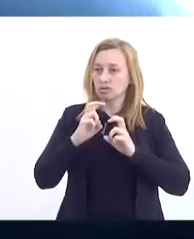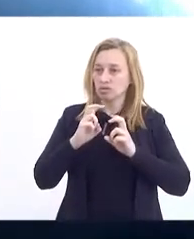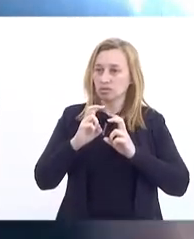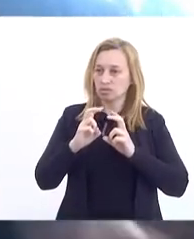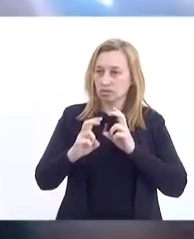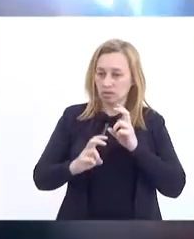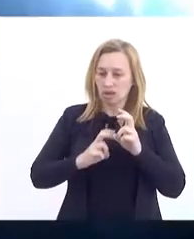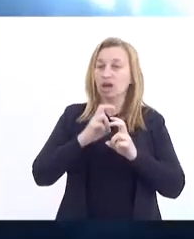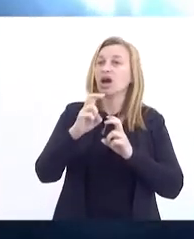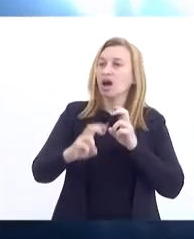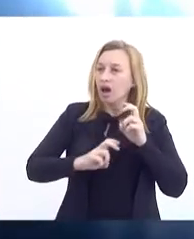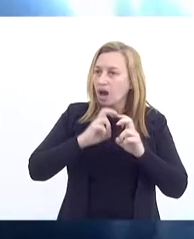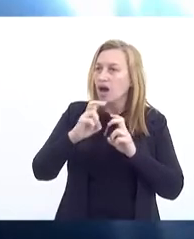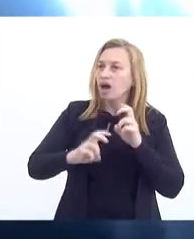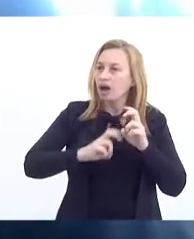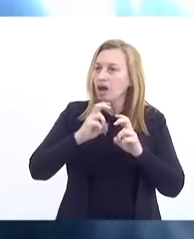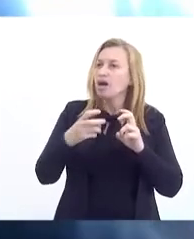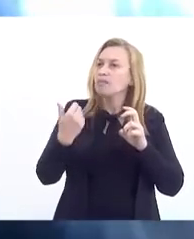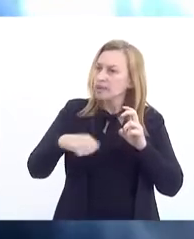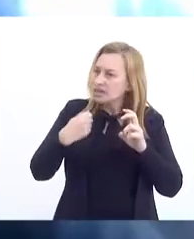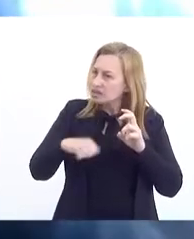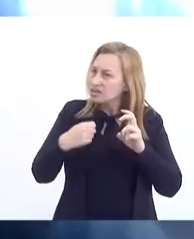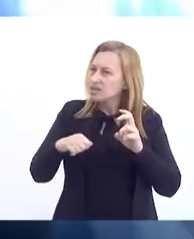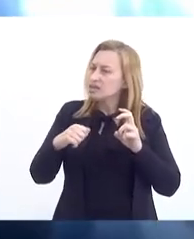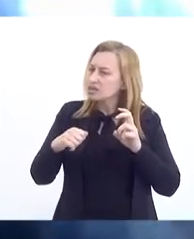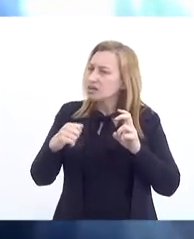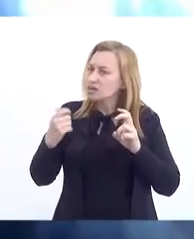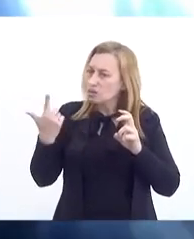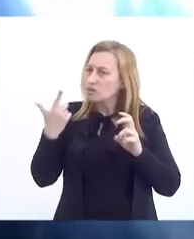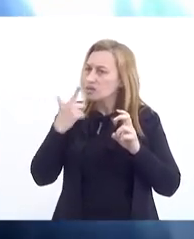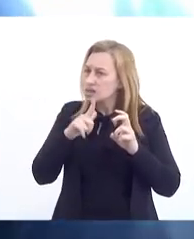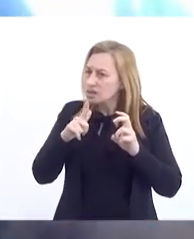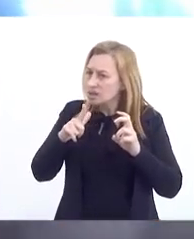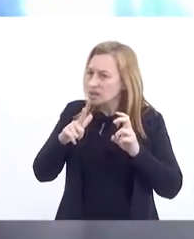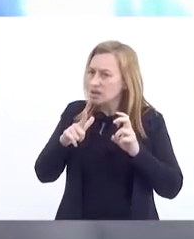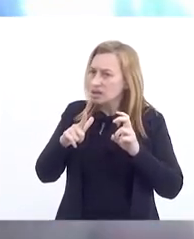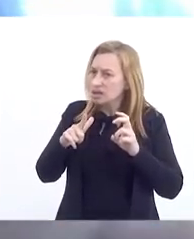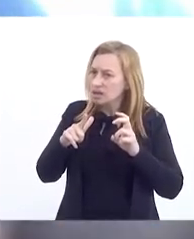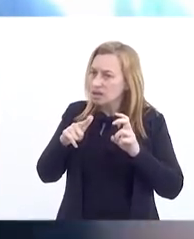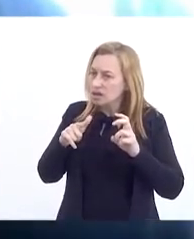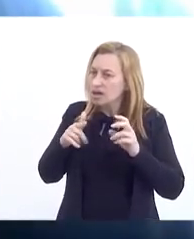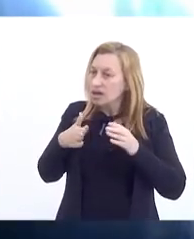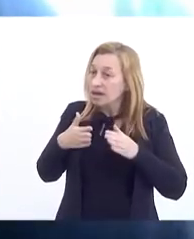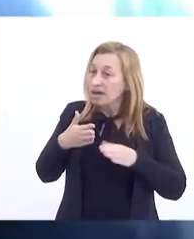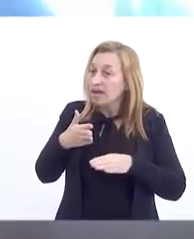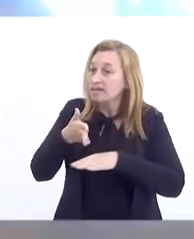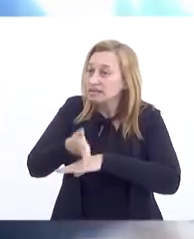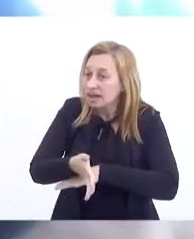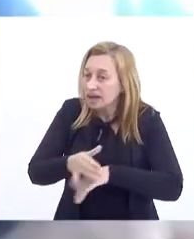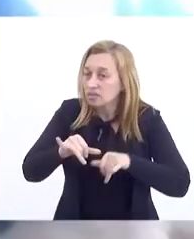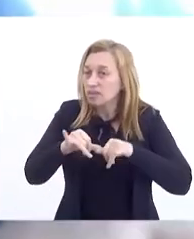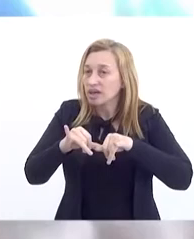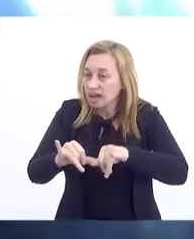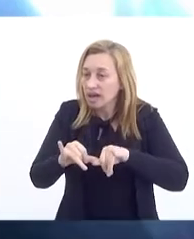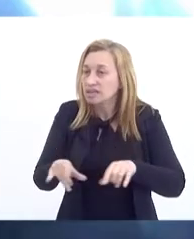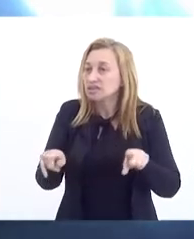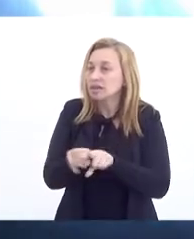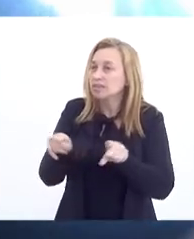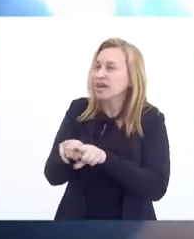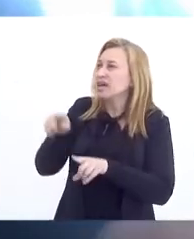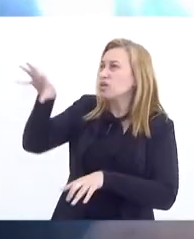em suma, tem que ter um jeito de alcançar esse produto. Então, se tiver um vínculo claro